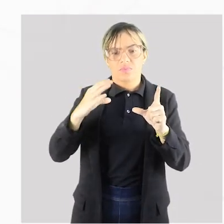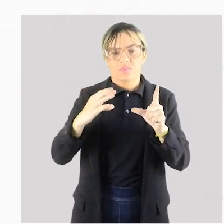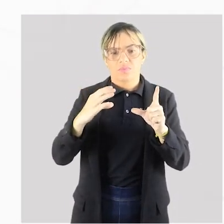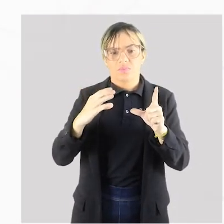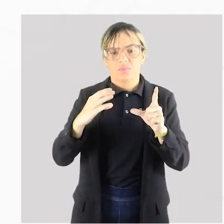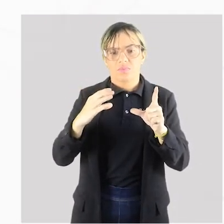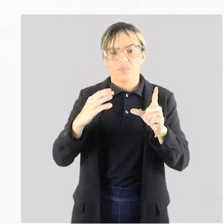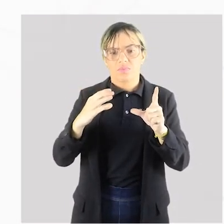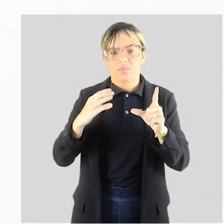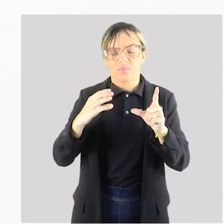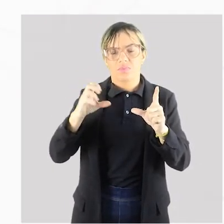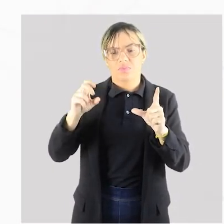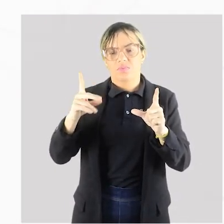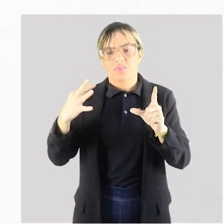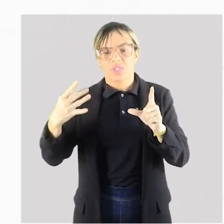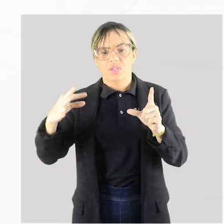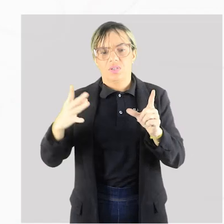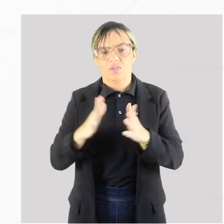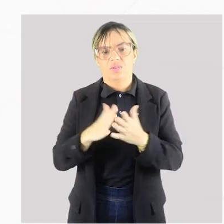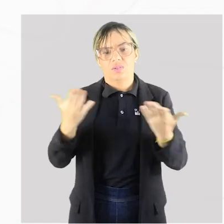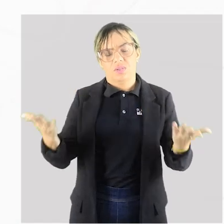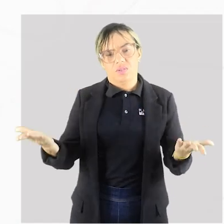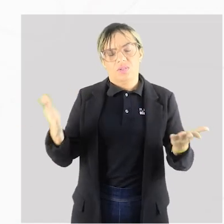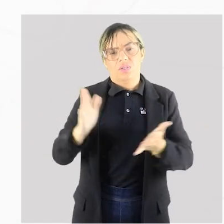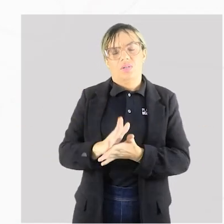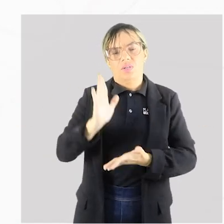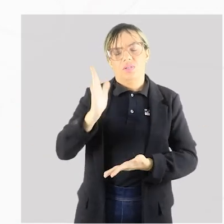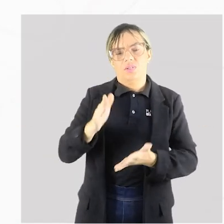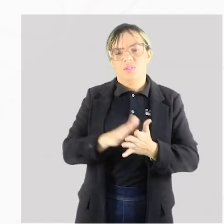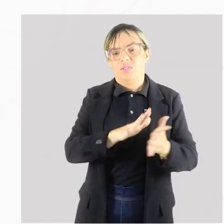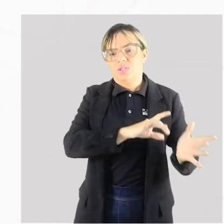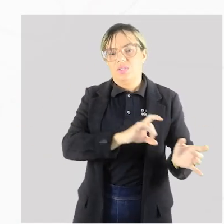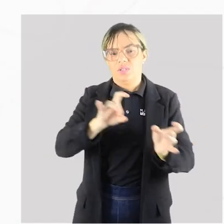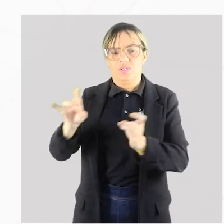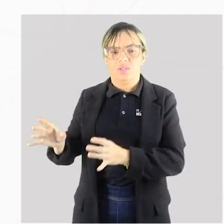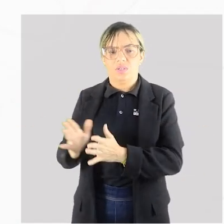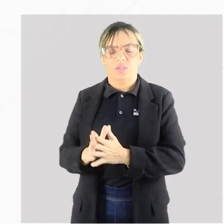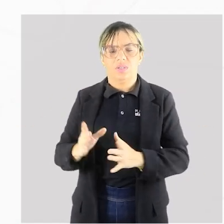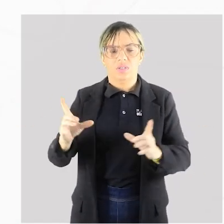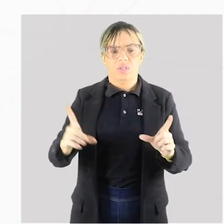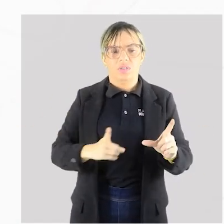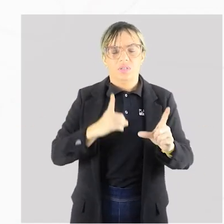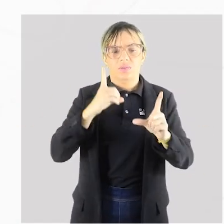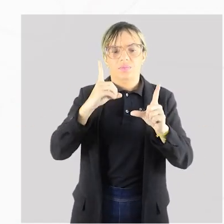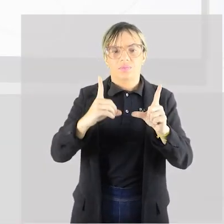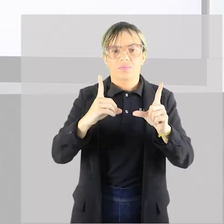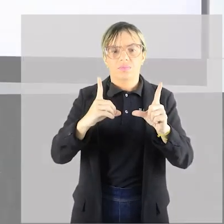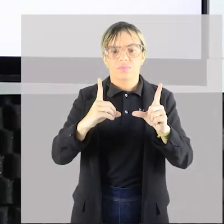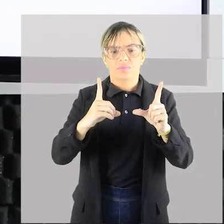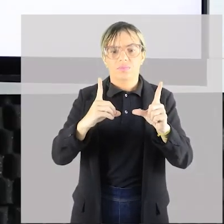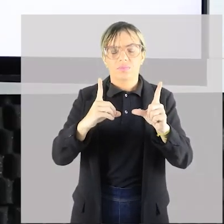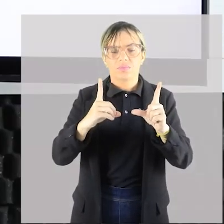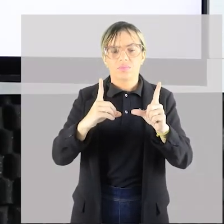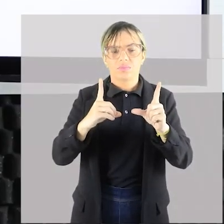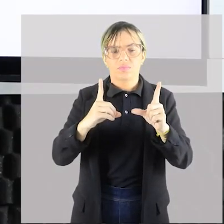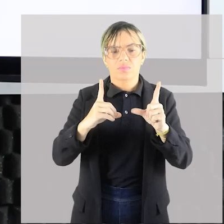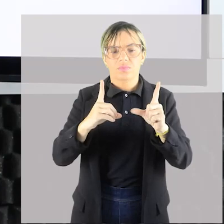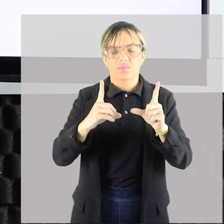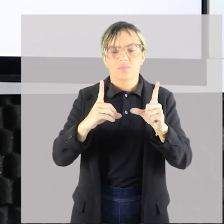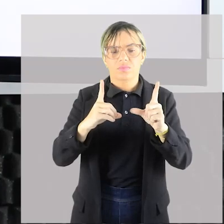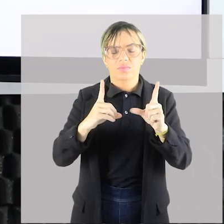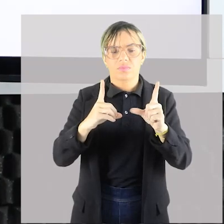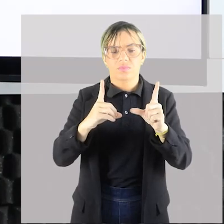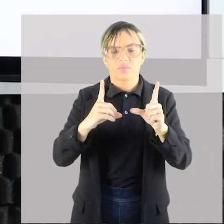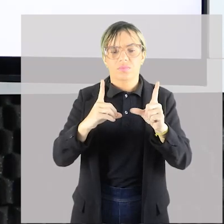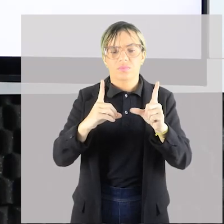um ser eucarionte. E a gente já descartou essa possibilidade. Na letra D, fala pra gente